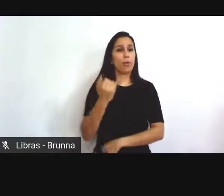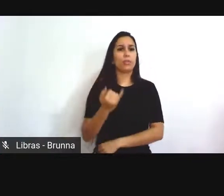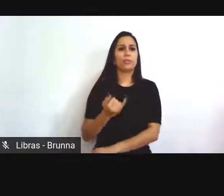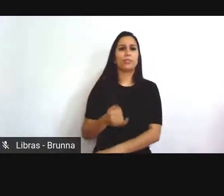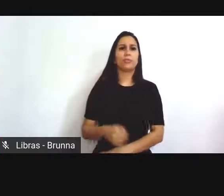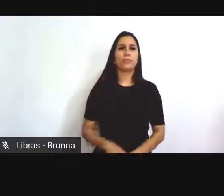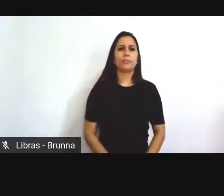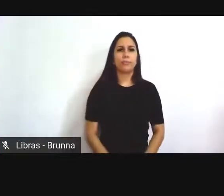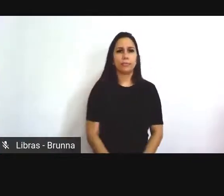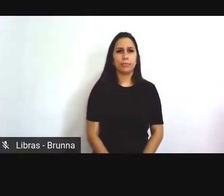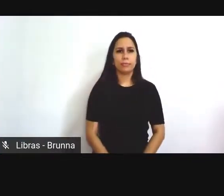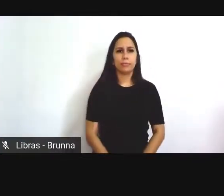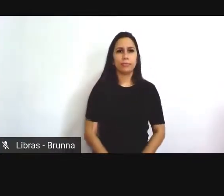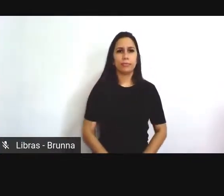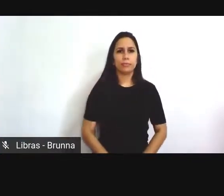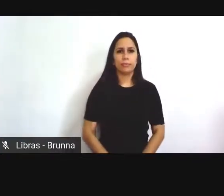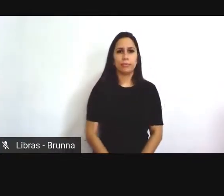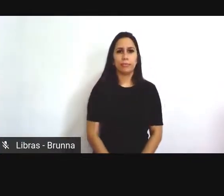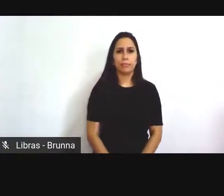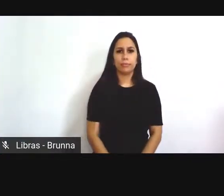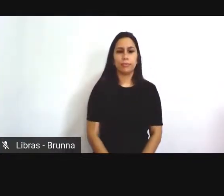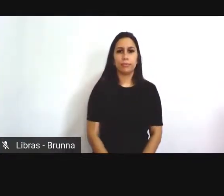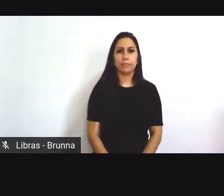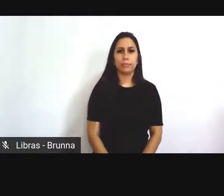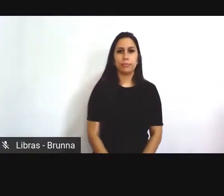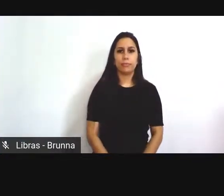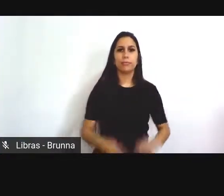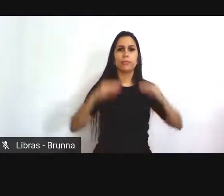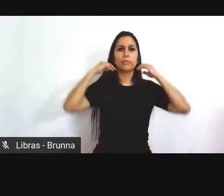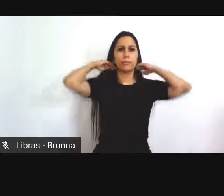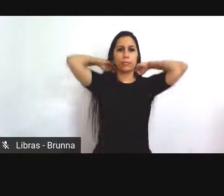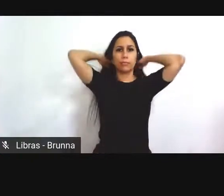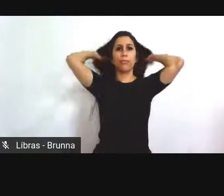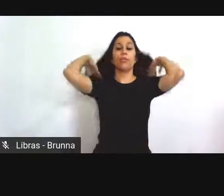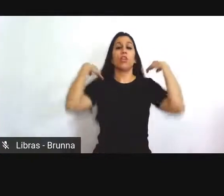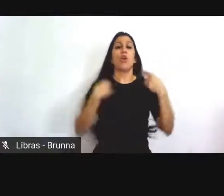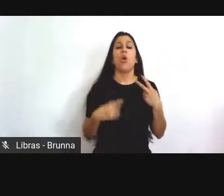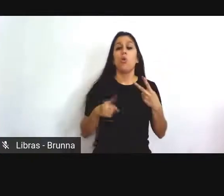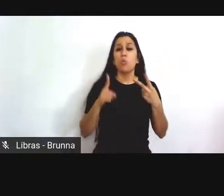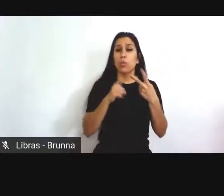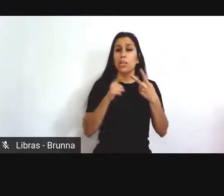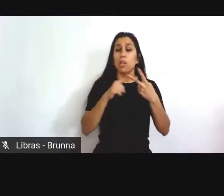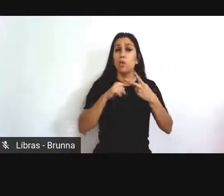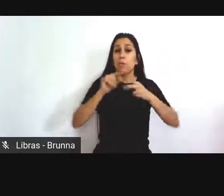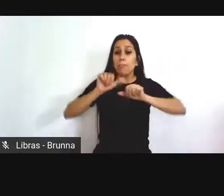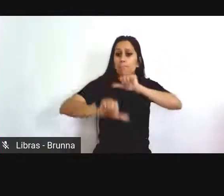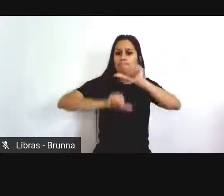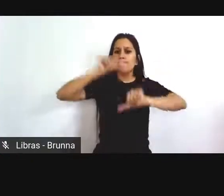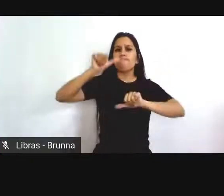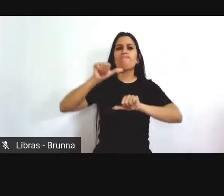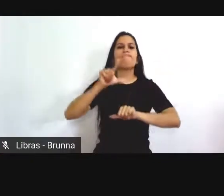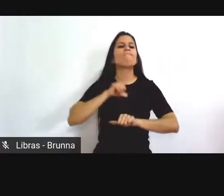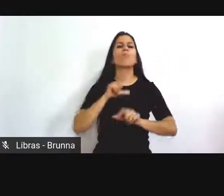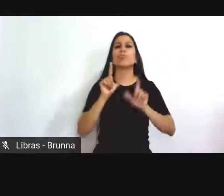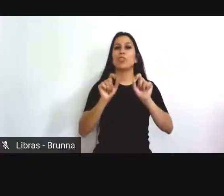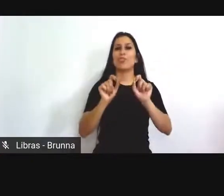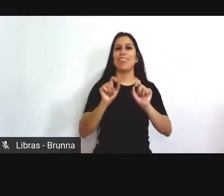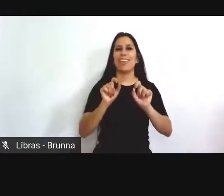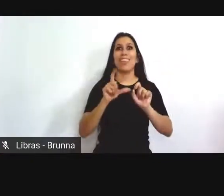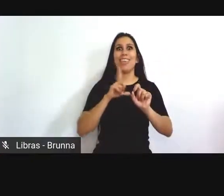Um segundo impacto, um segundo ambiente, impacto profissional que eu tinha atuando como professor. Tá?